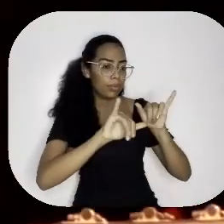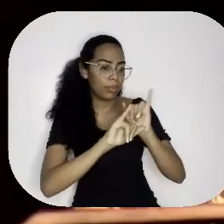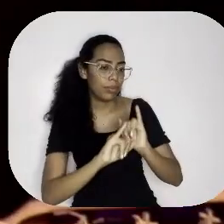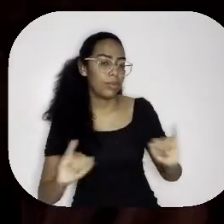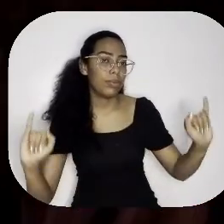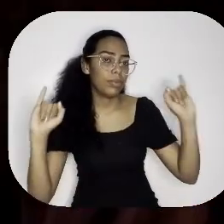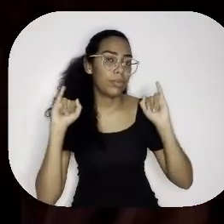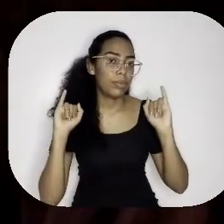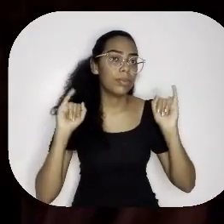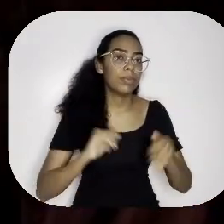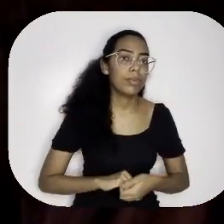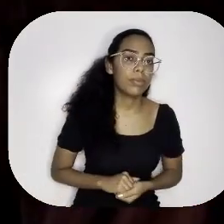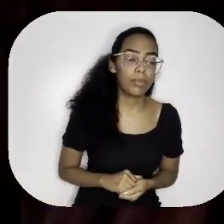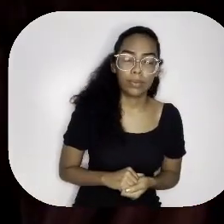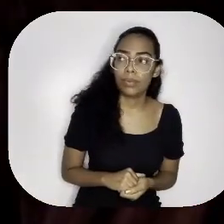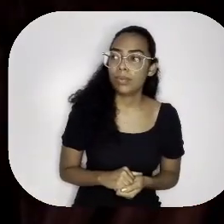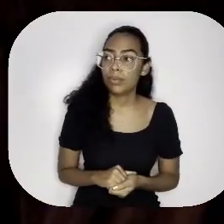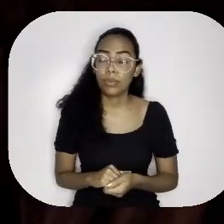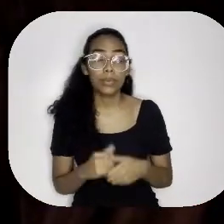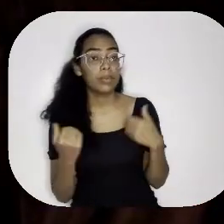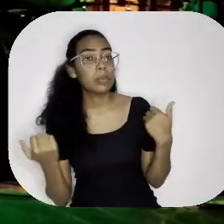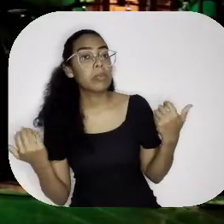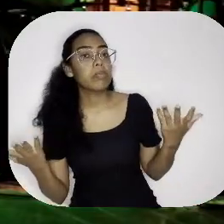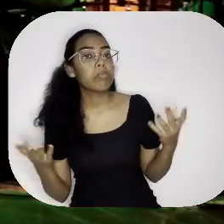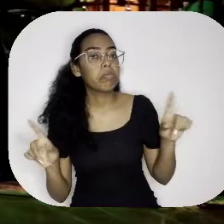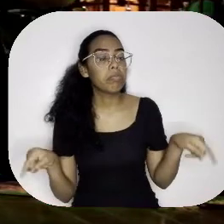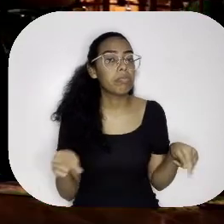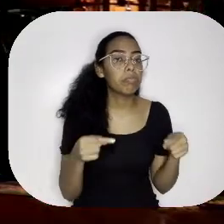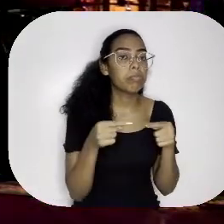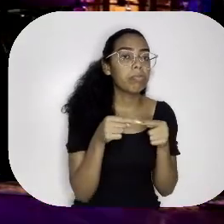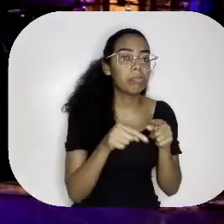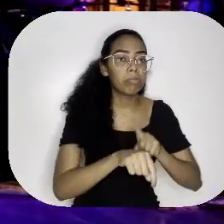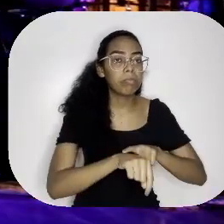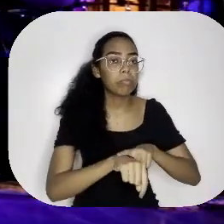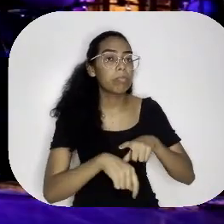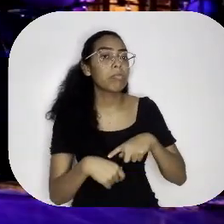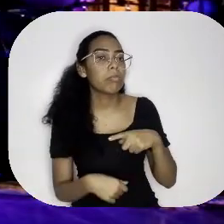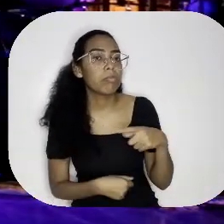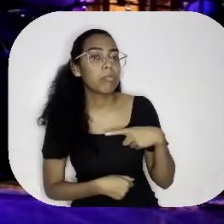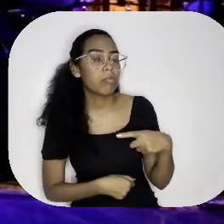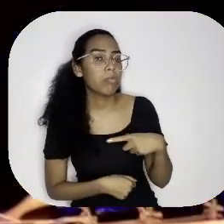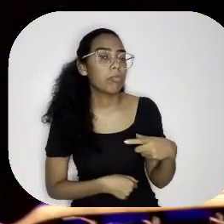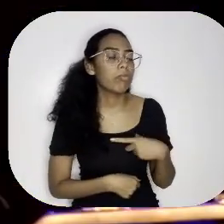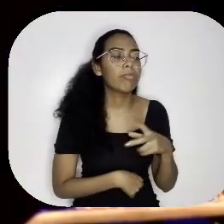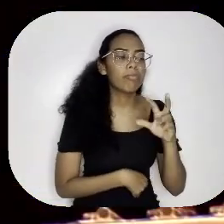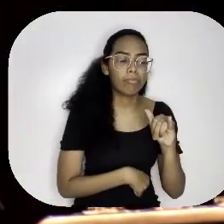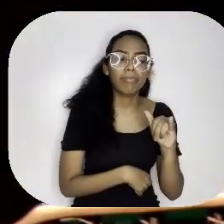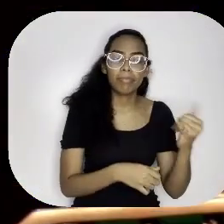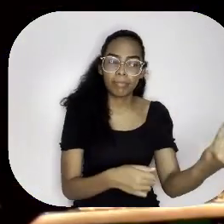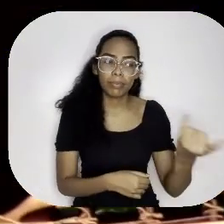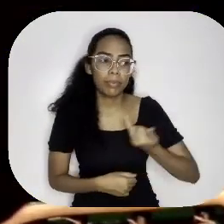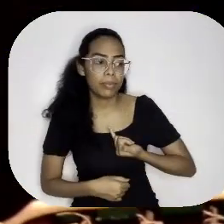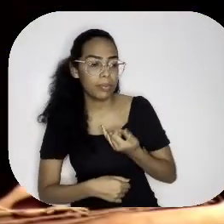vamos cultuar o altar para esse tempo. O tempo